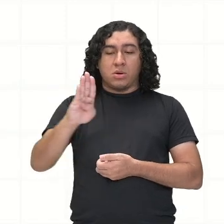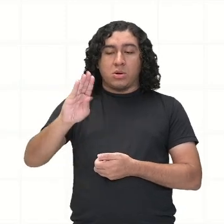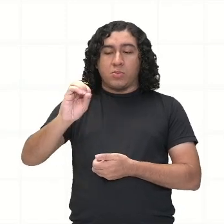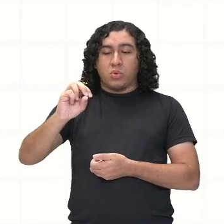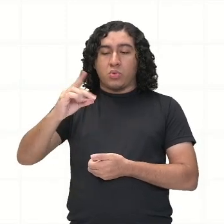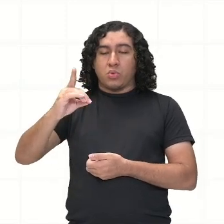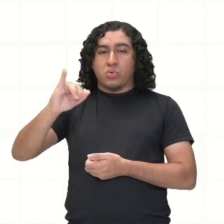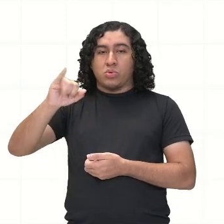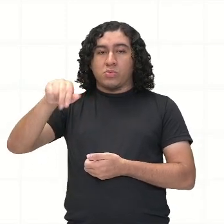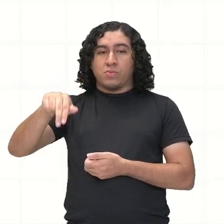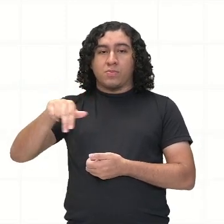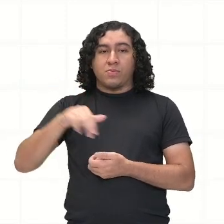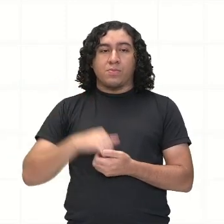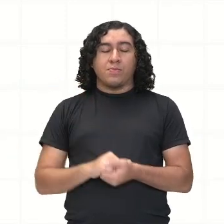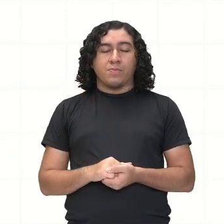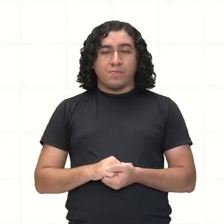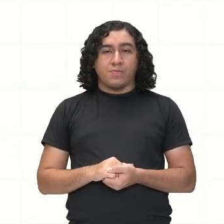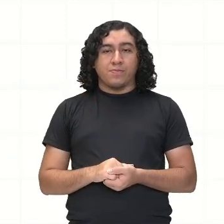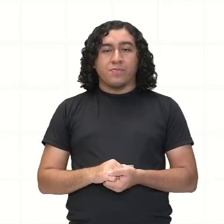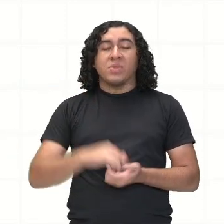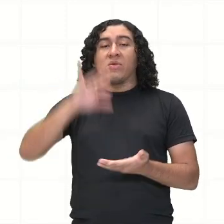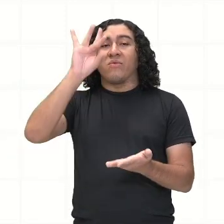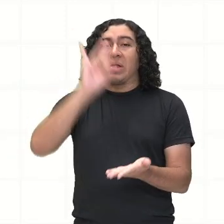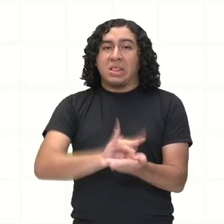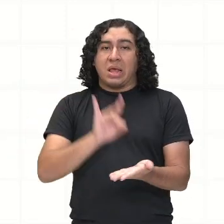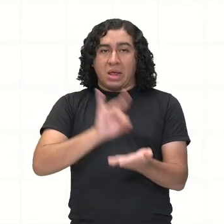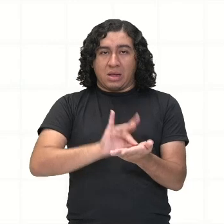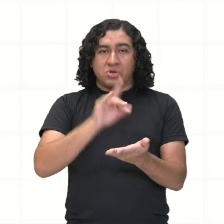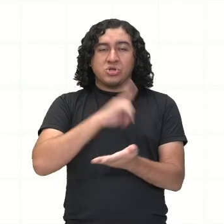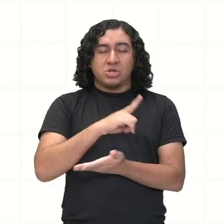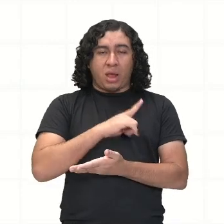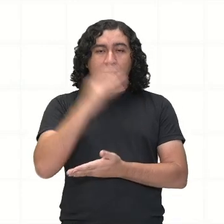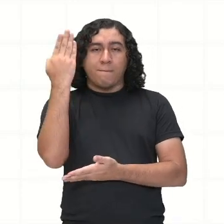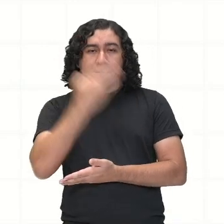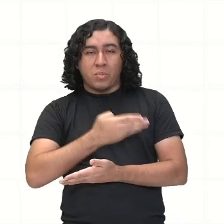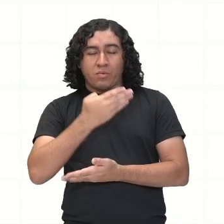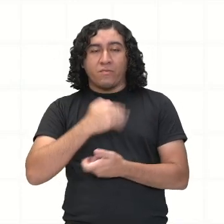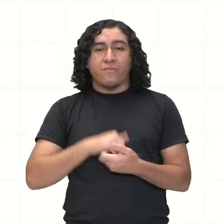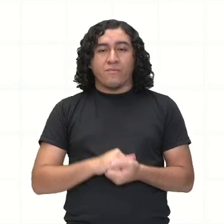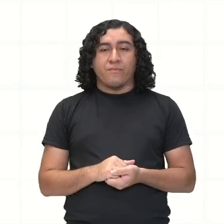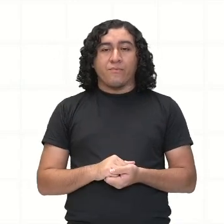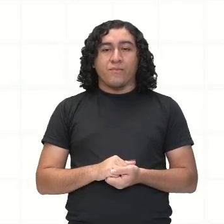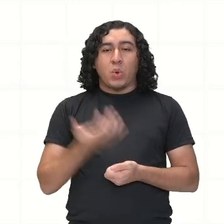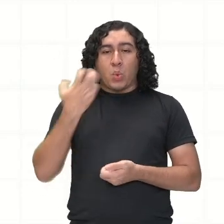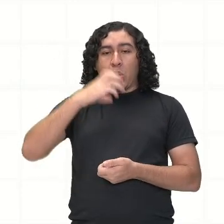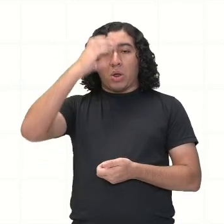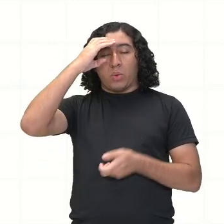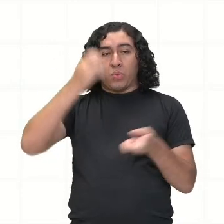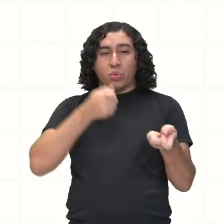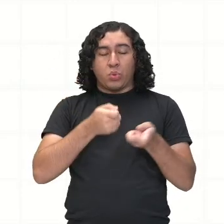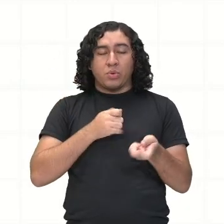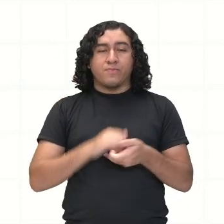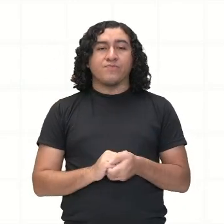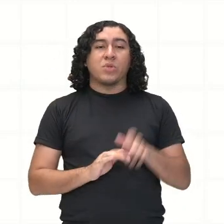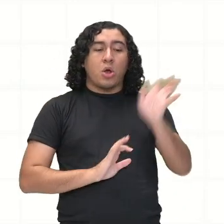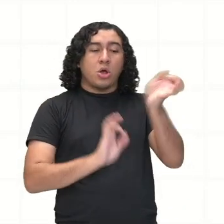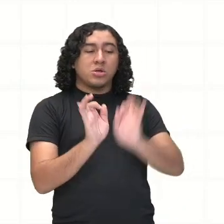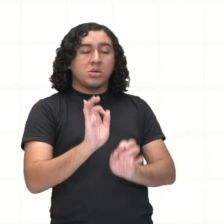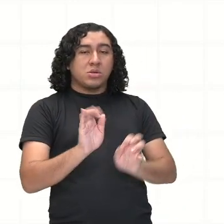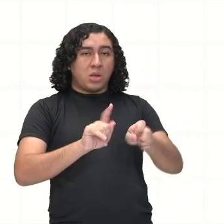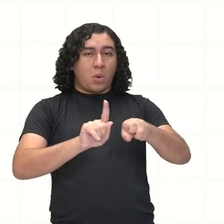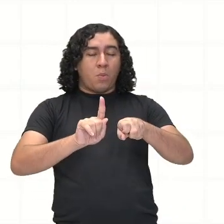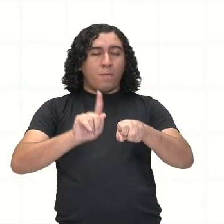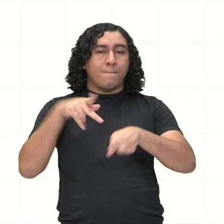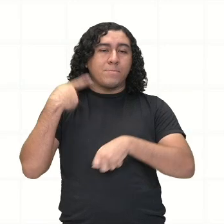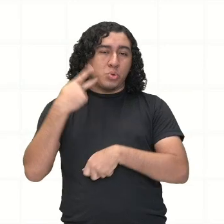legitimar o poder real, o poder absolutista. Ordem política, vai ser perseguidor